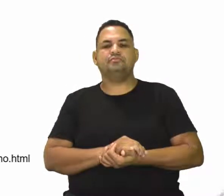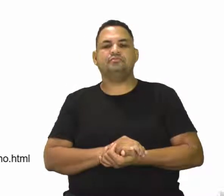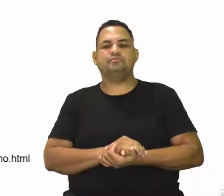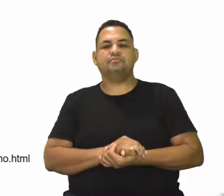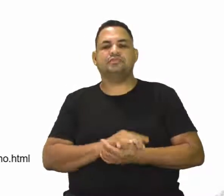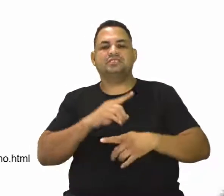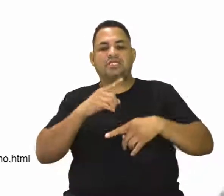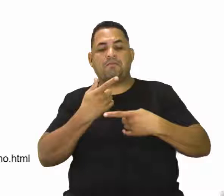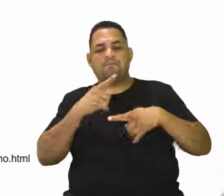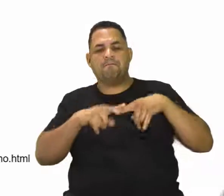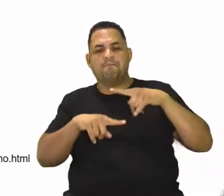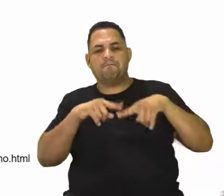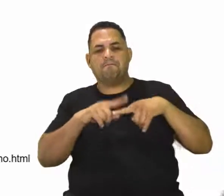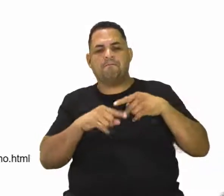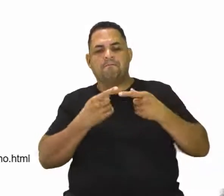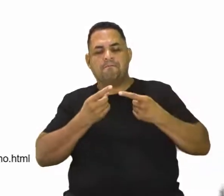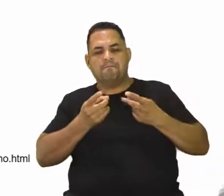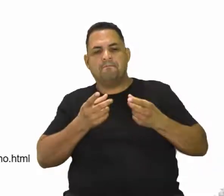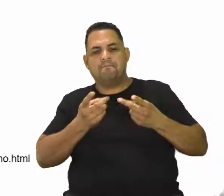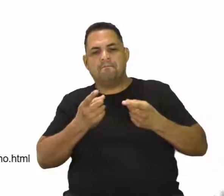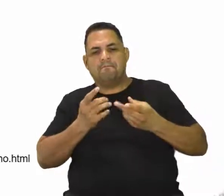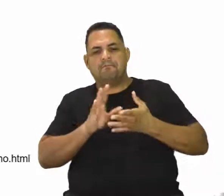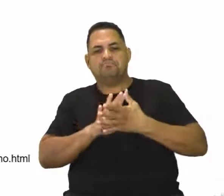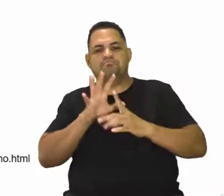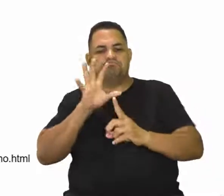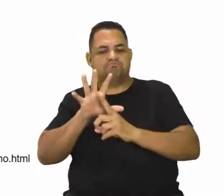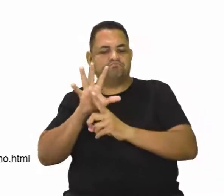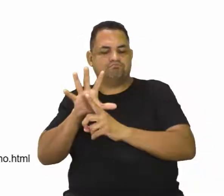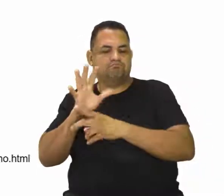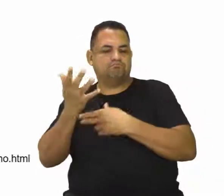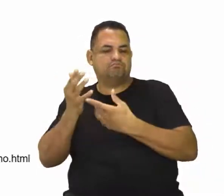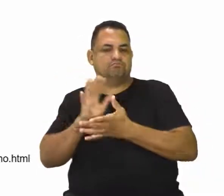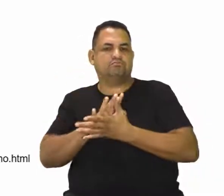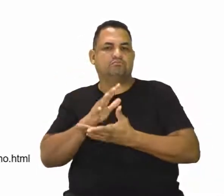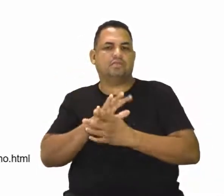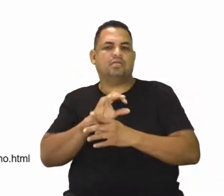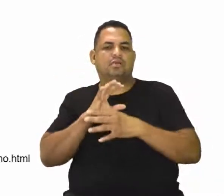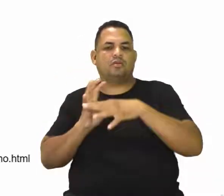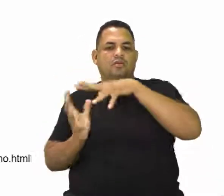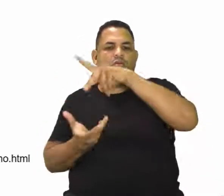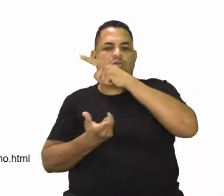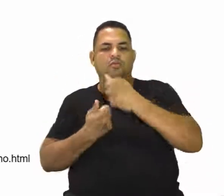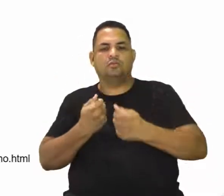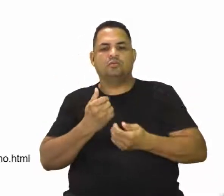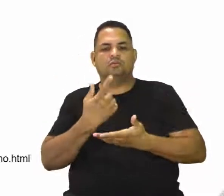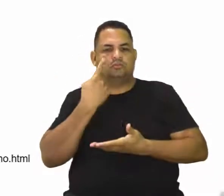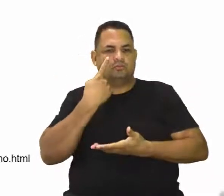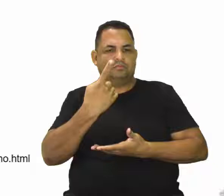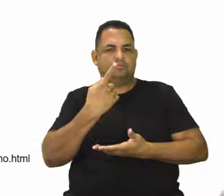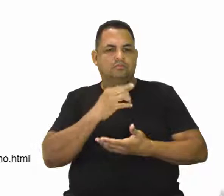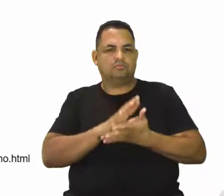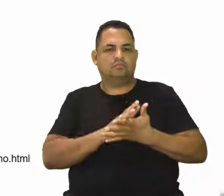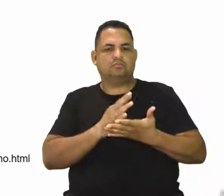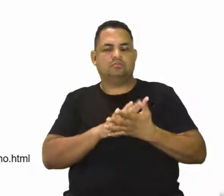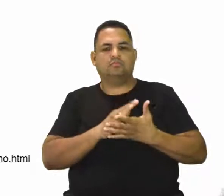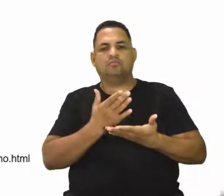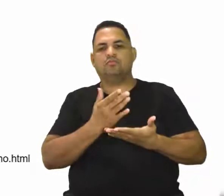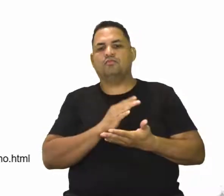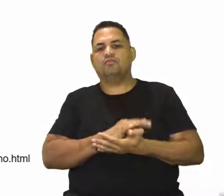São produtos que acabam vendendo e tendo um impacto muito grande. Se você vê aí essas